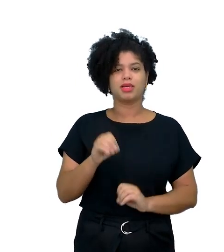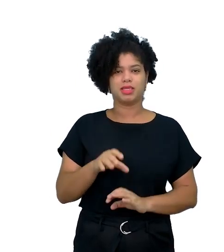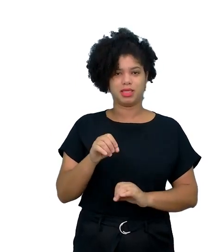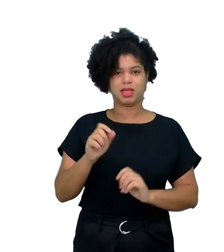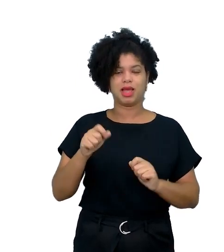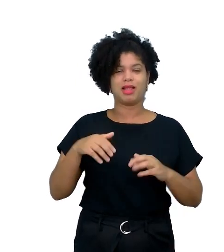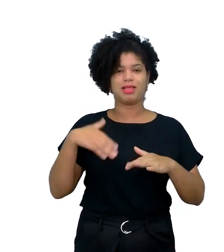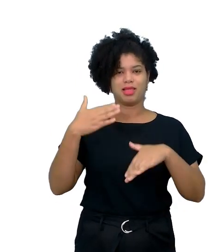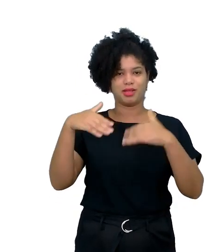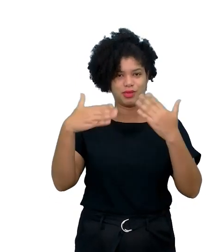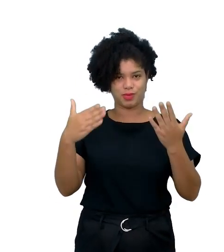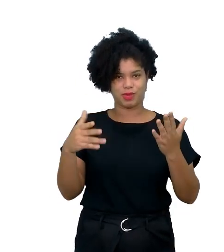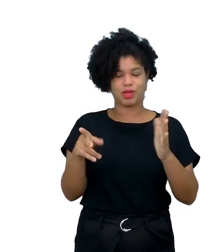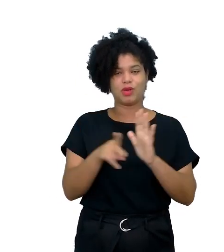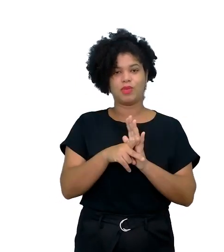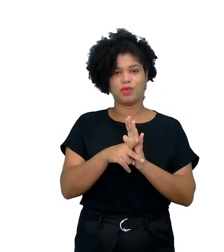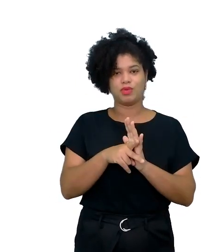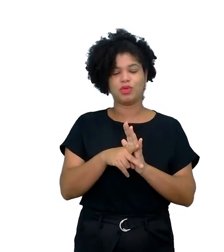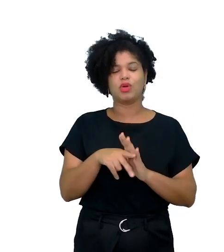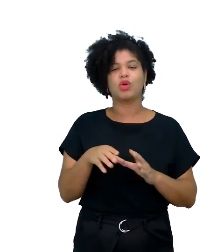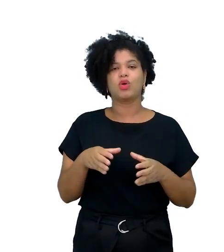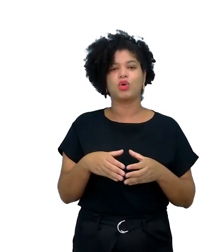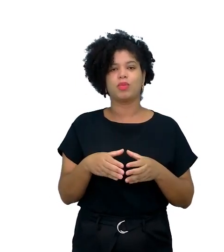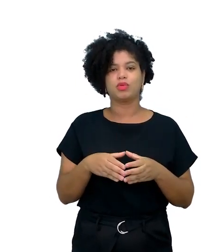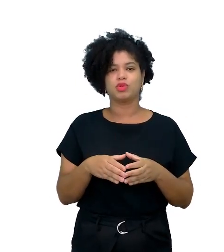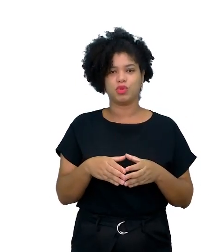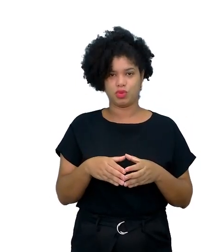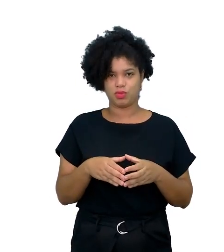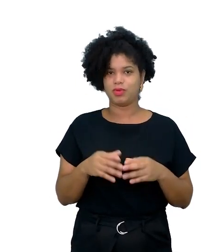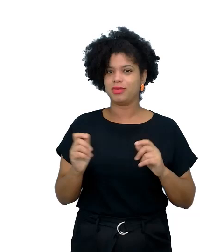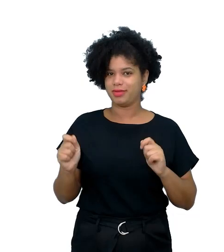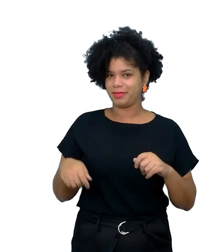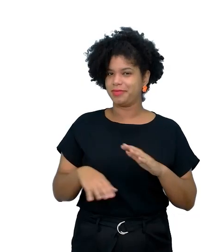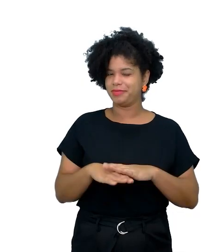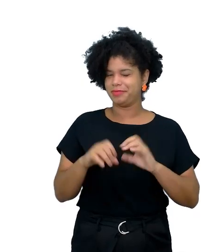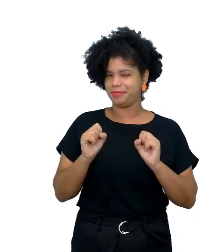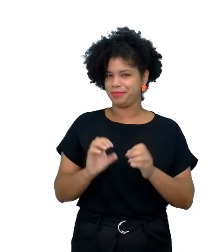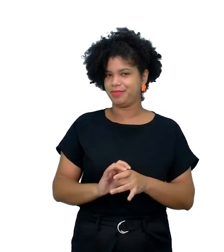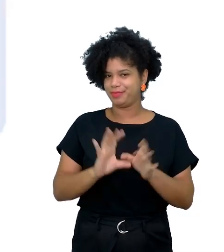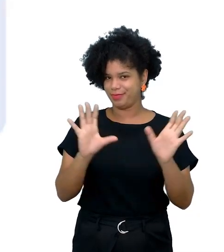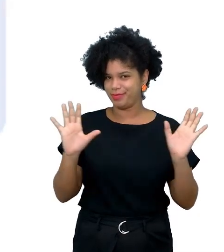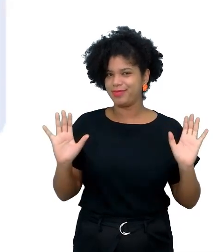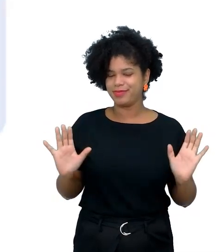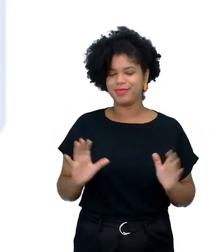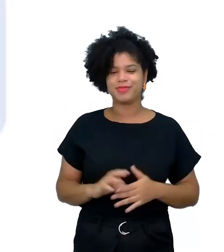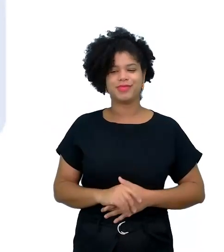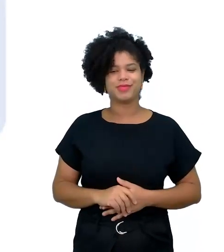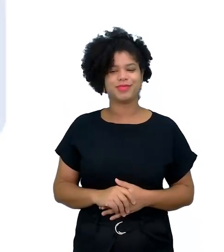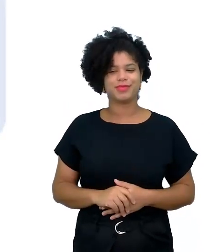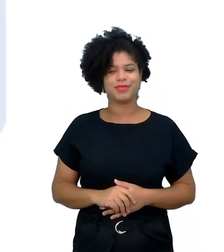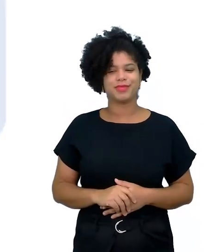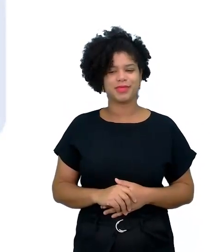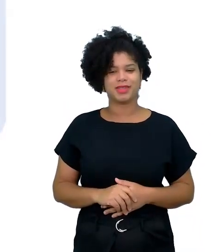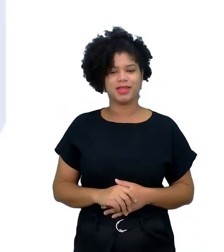serem desenvolvidas junto com a sua turma. Então, seguindo.